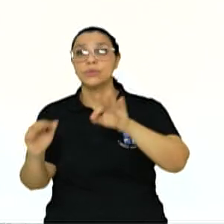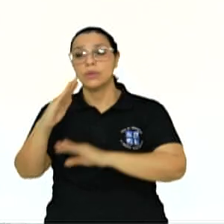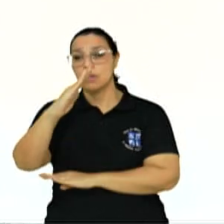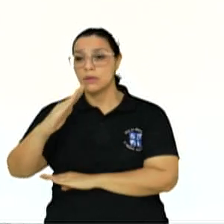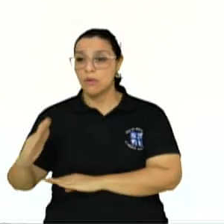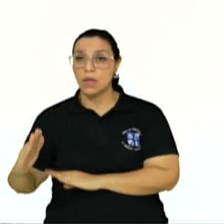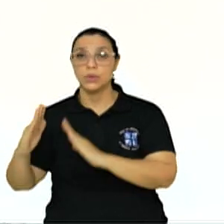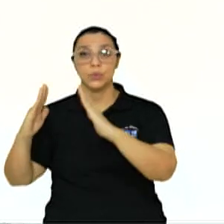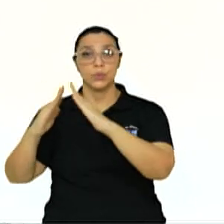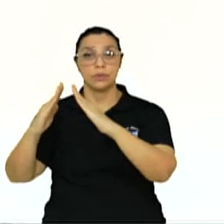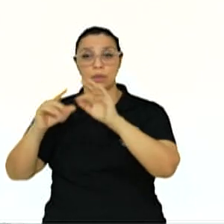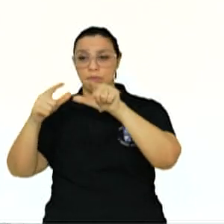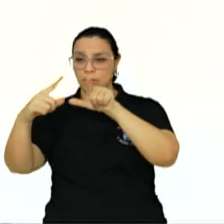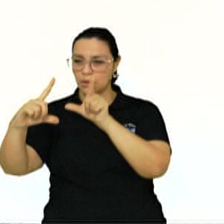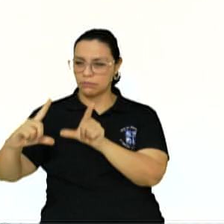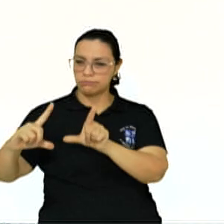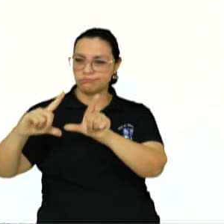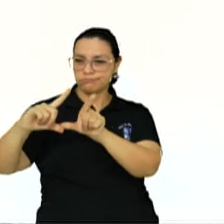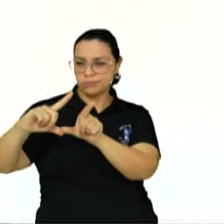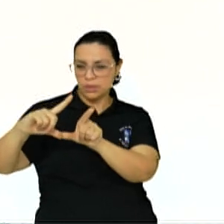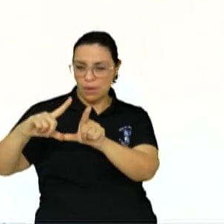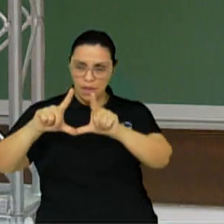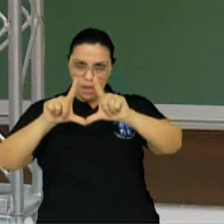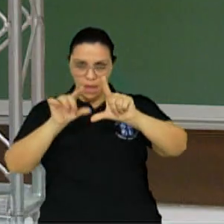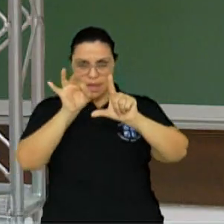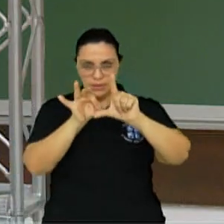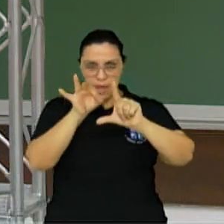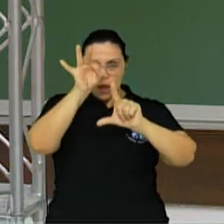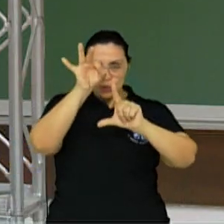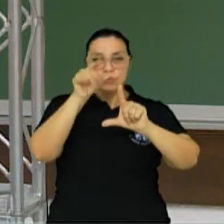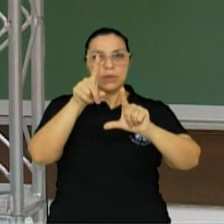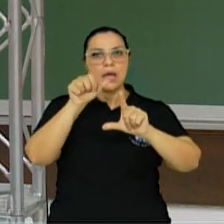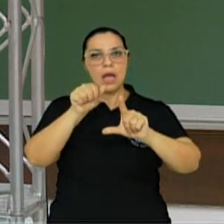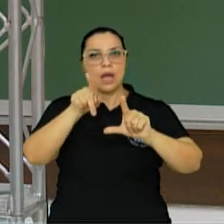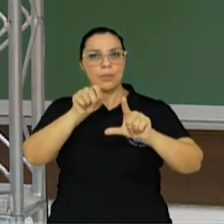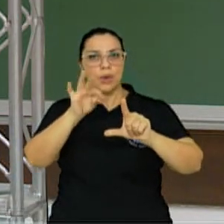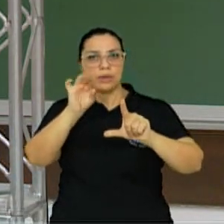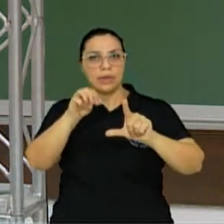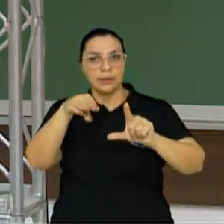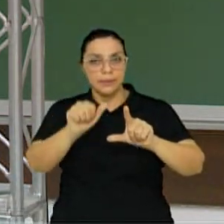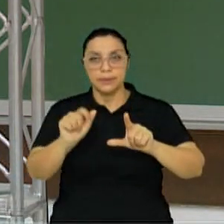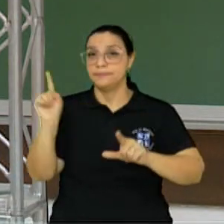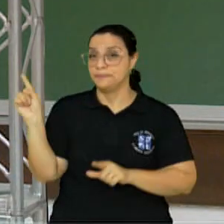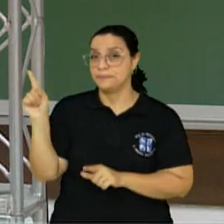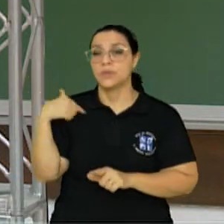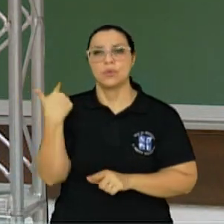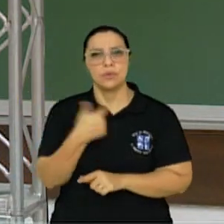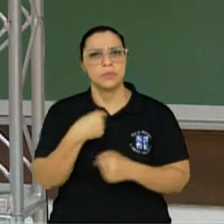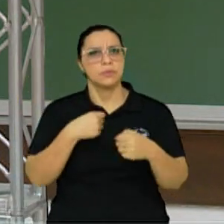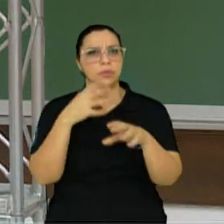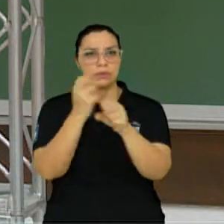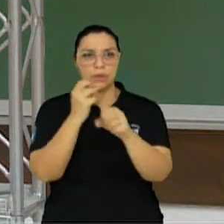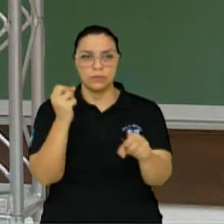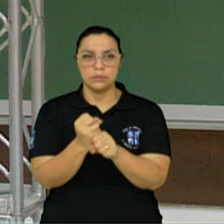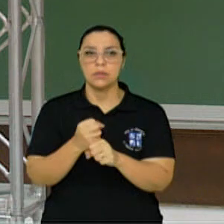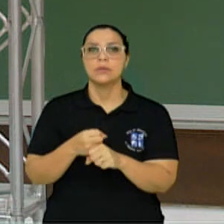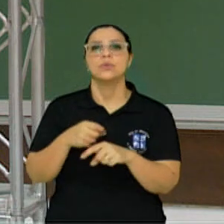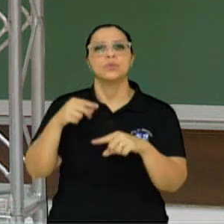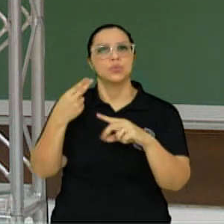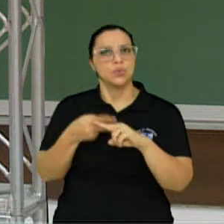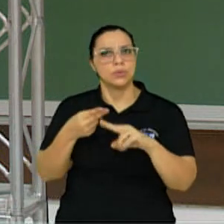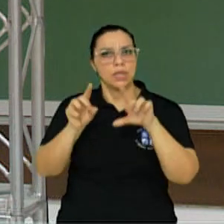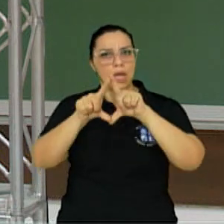do triângulo lateral. Eu coloquei até aqui, ó, a apótema da pirâmide é a altura, tá? Então, calculei usando o teorema